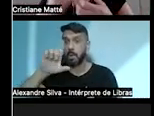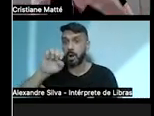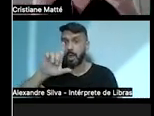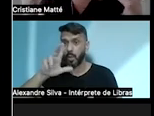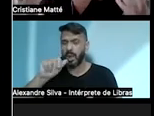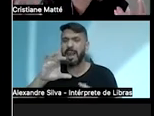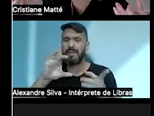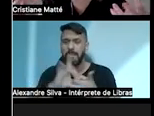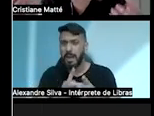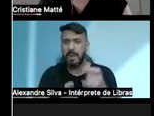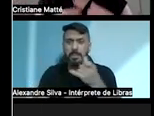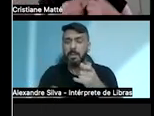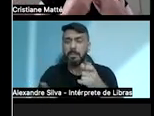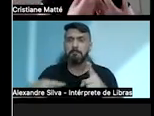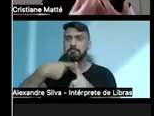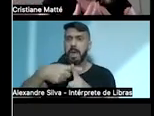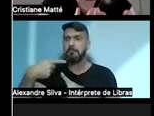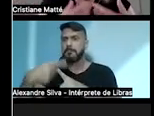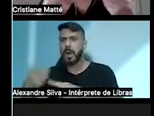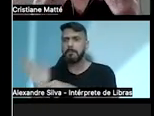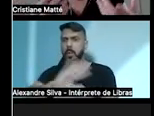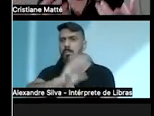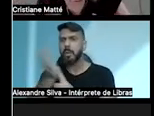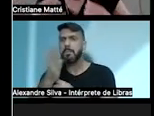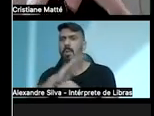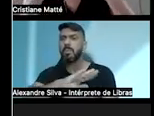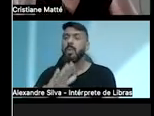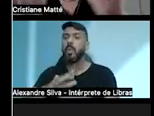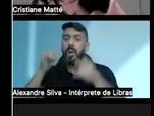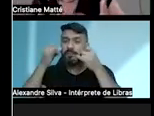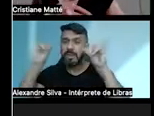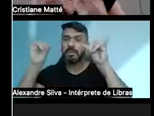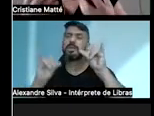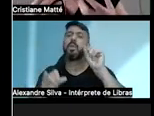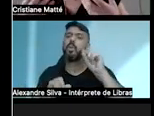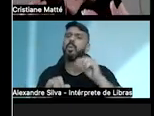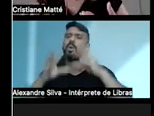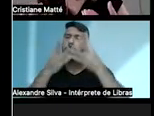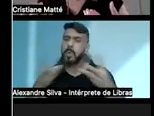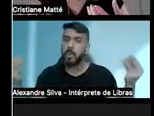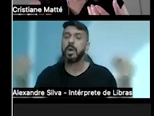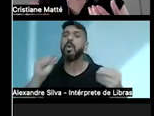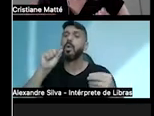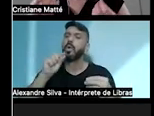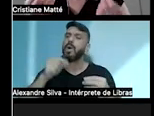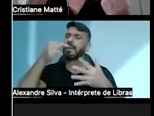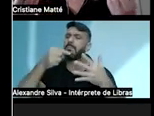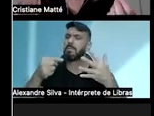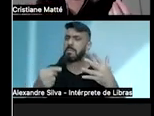sinergia, de forma aditiva, evitando, prevenindo, né, eliminando todos esses